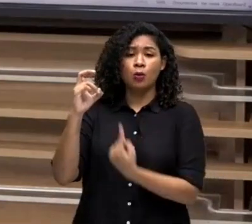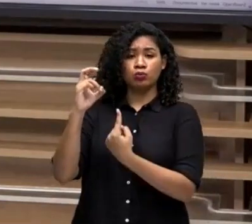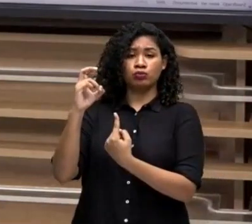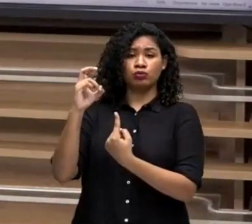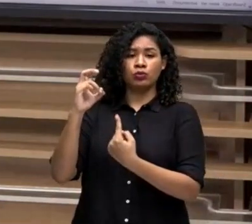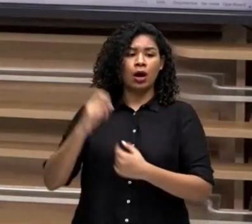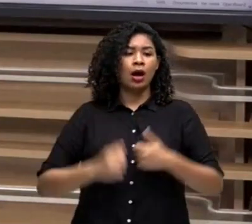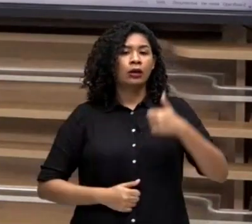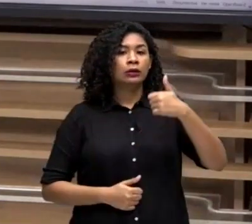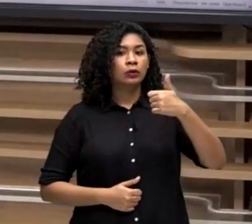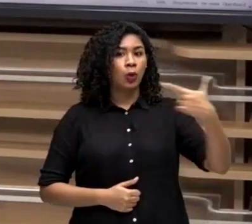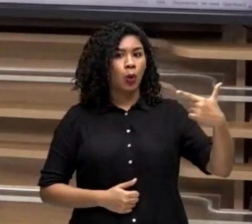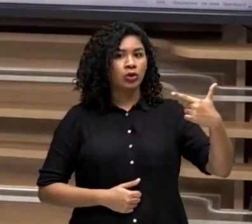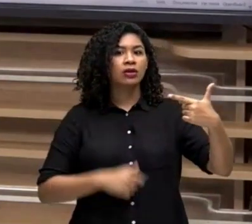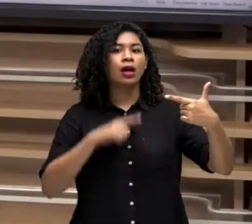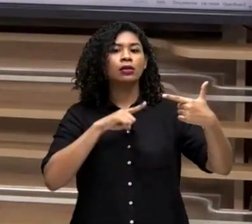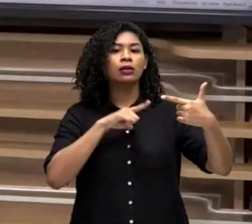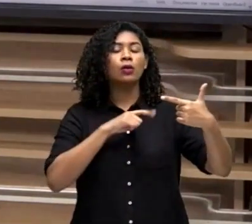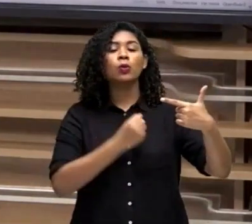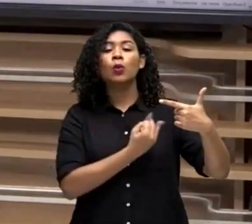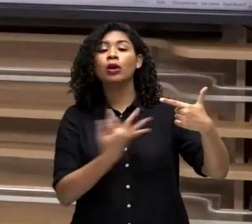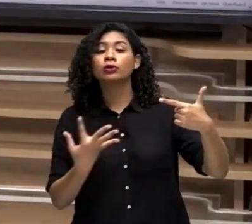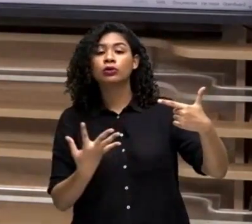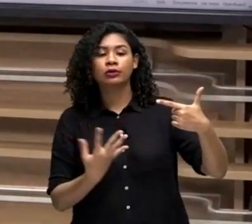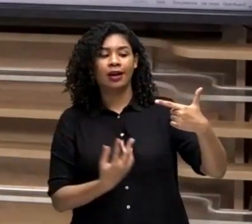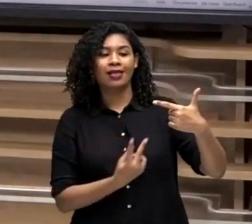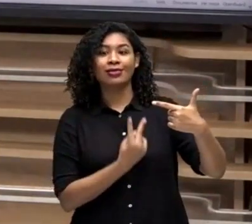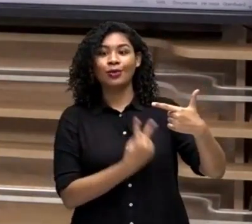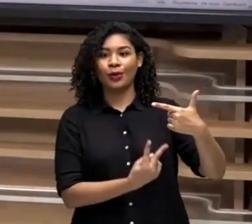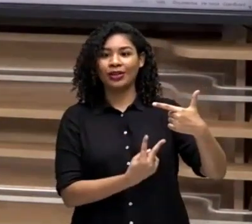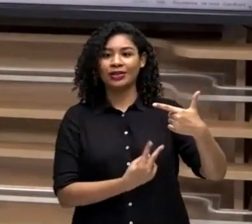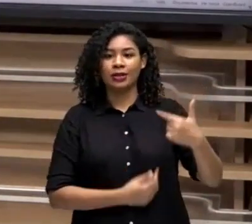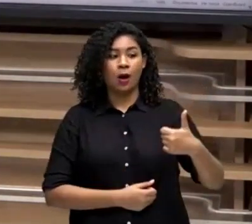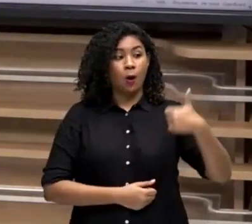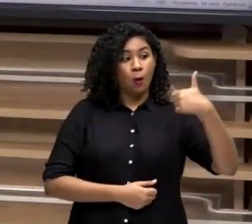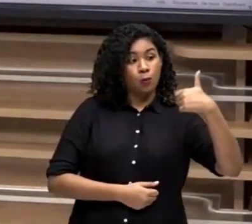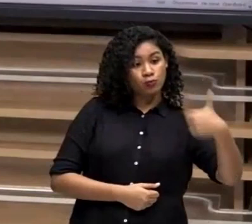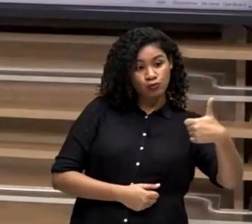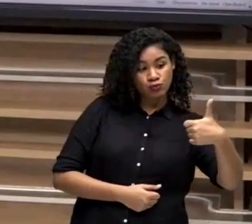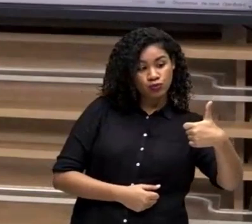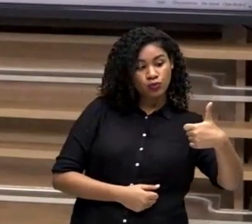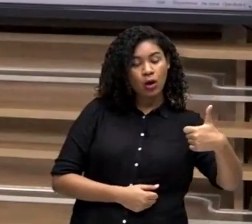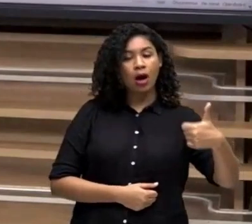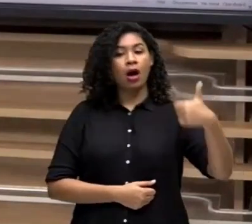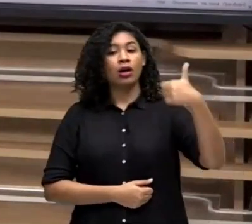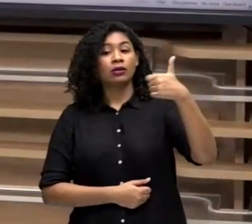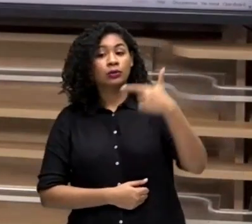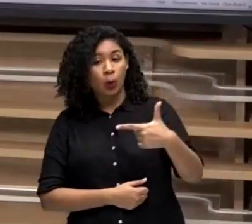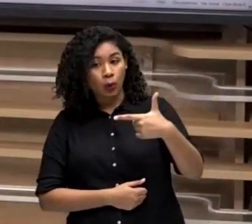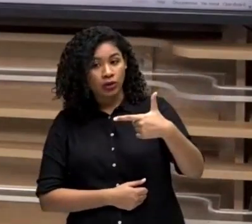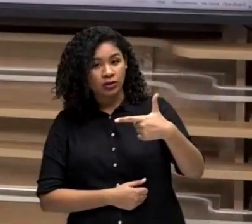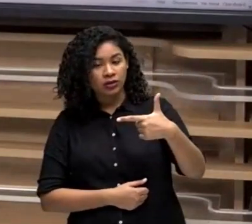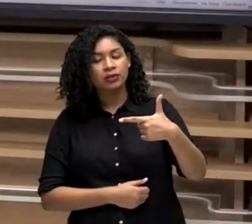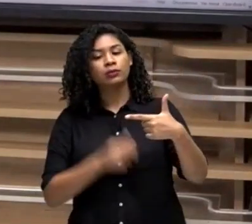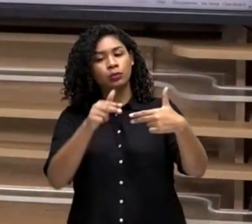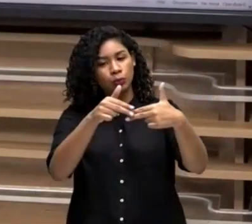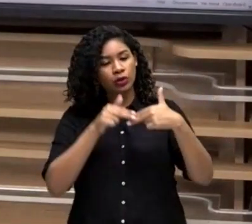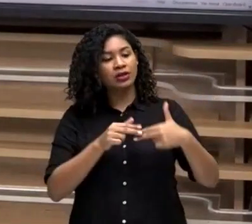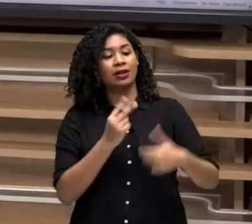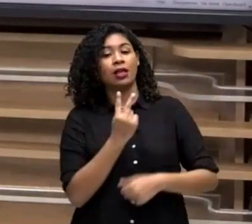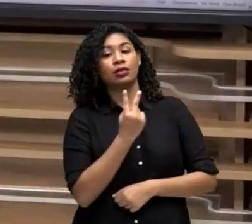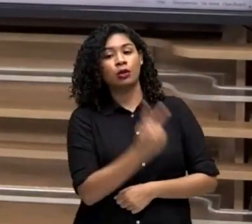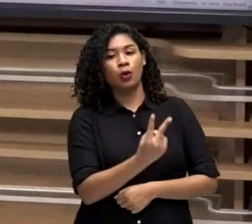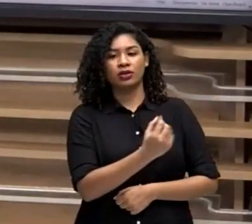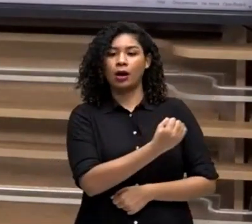12 é formado por 2 algarismos, pois é a junção do 1 com o 2, tá legal? Logicamente